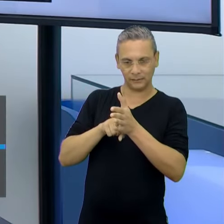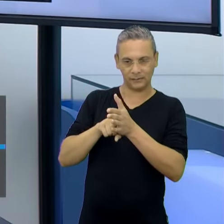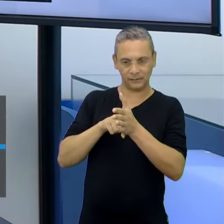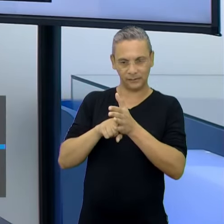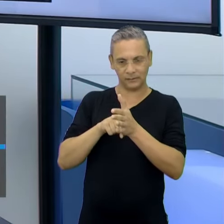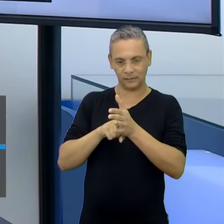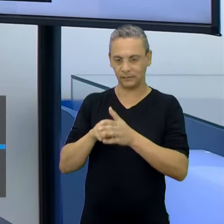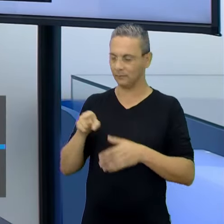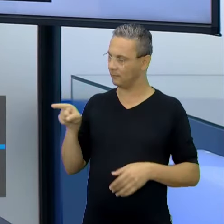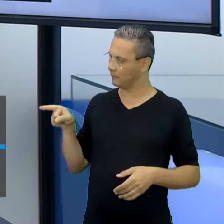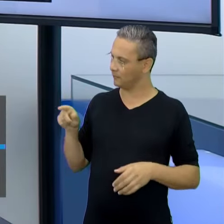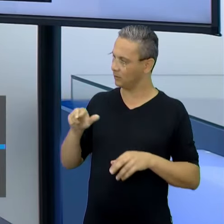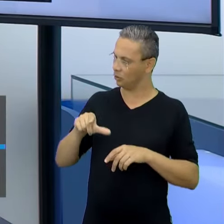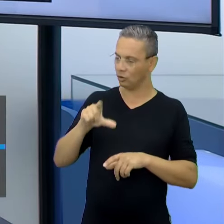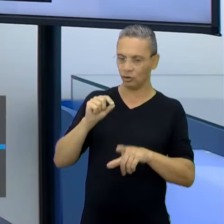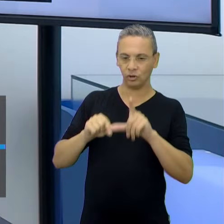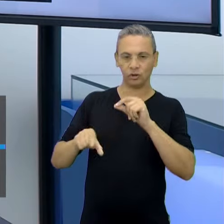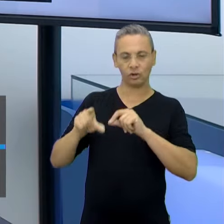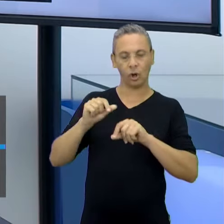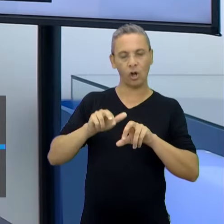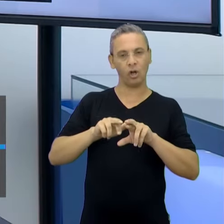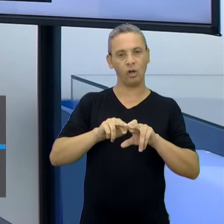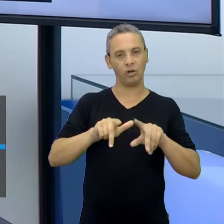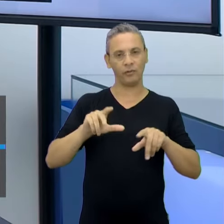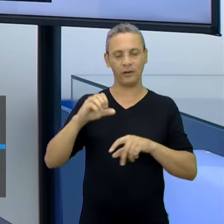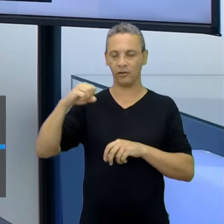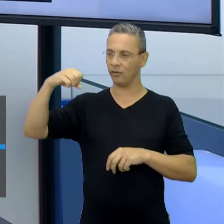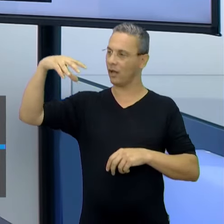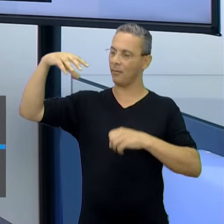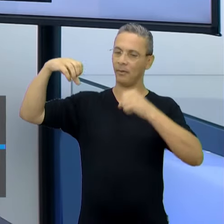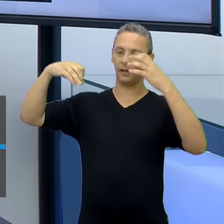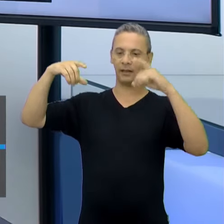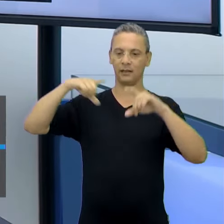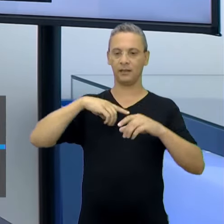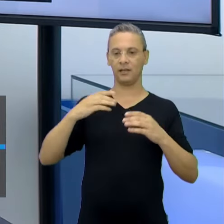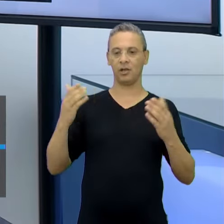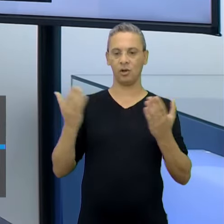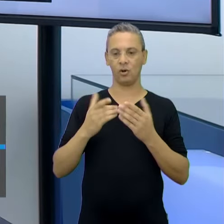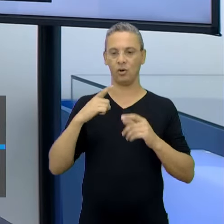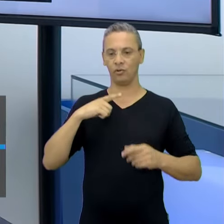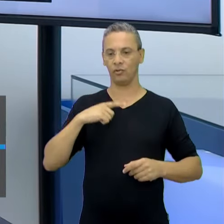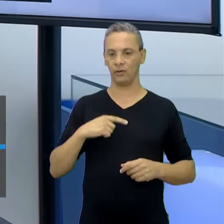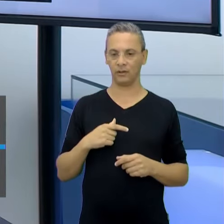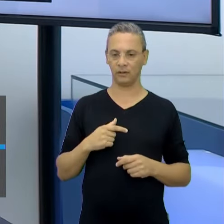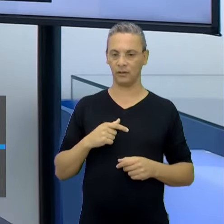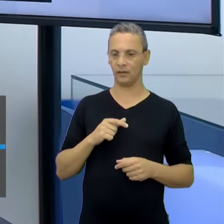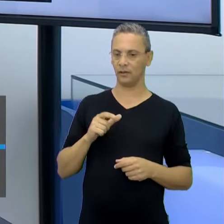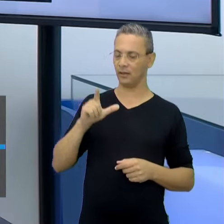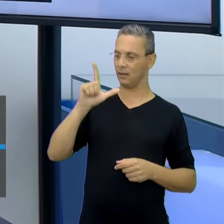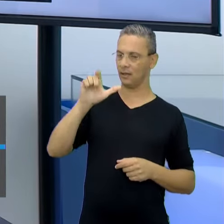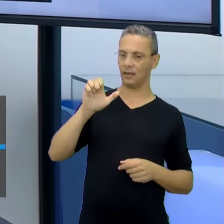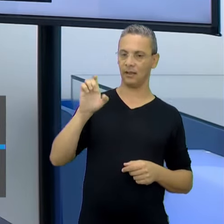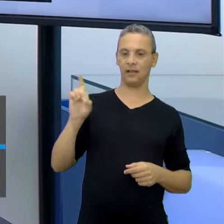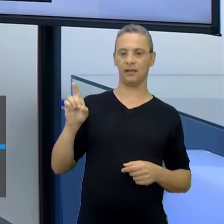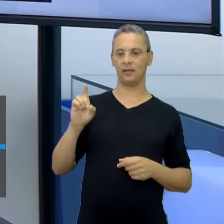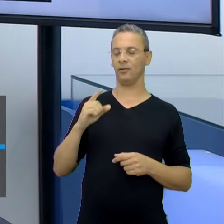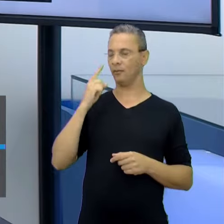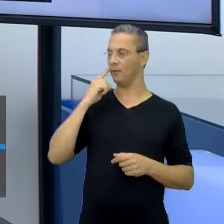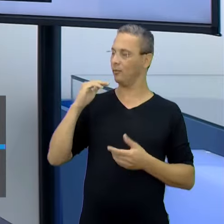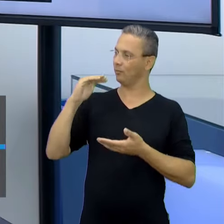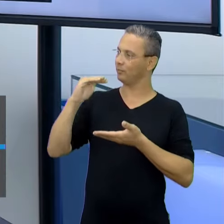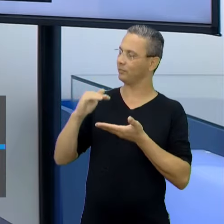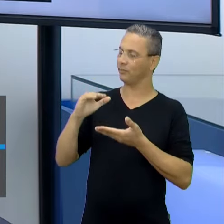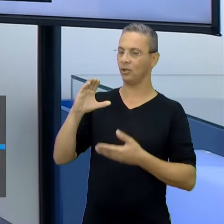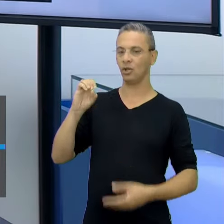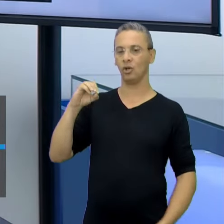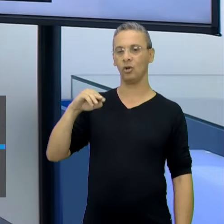lâmpada que a gente também mostrou para você hoje, que é essa aqui, ó, que é a lâmpada compacta, né?